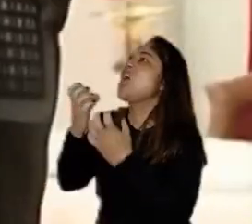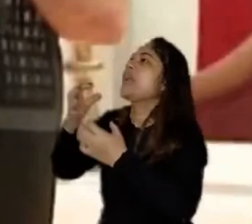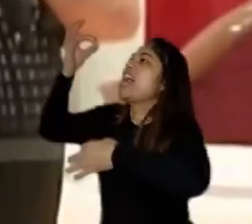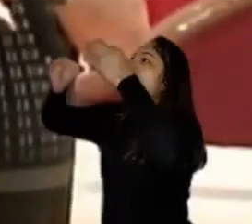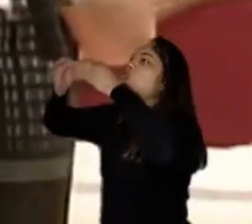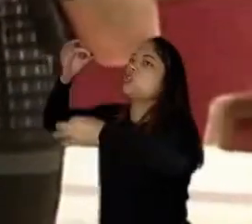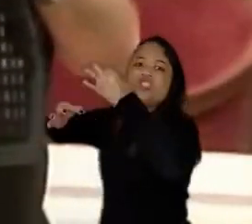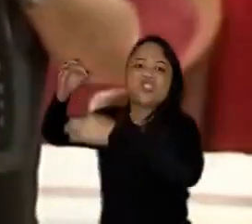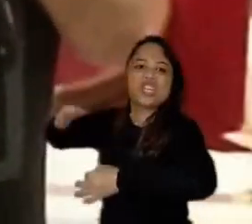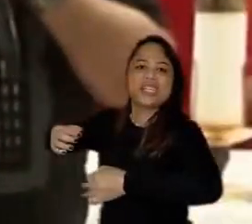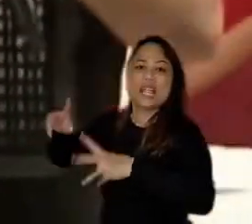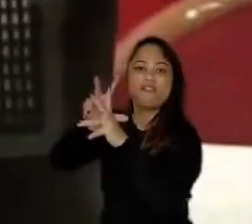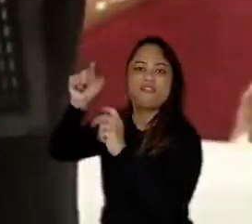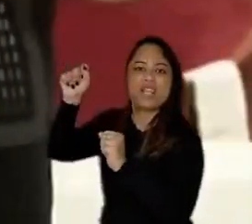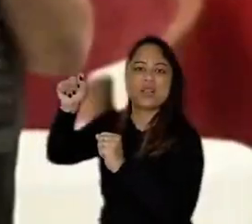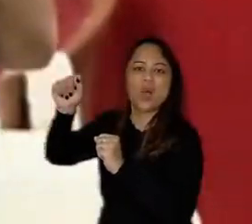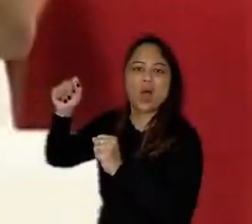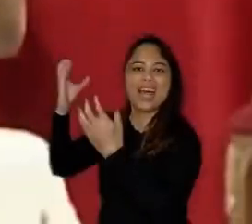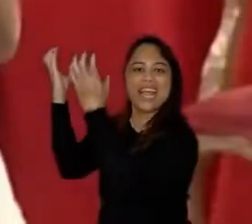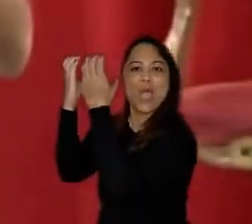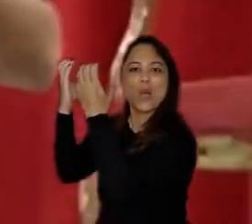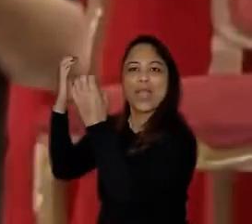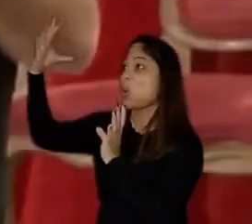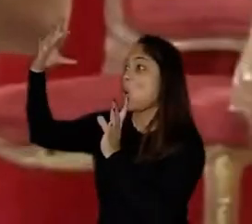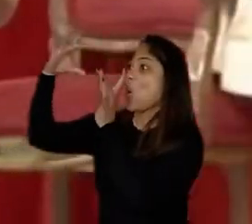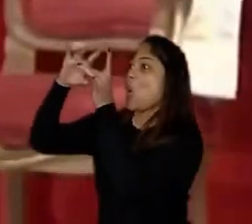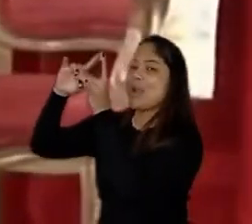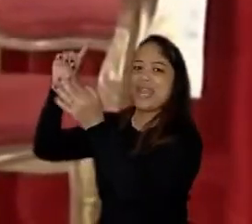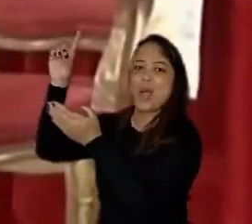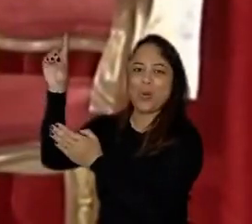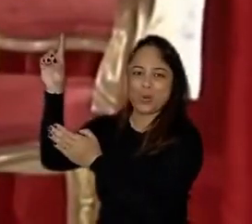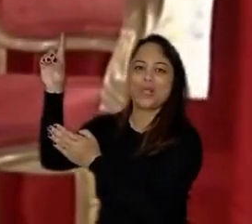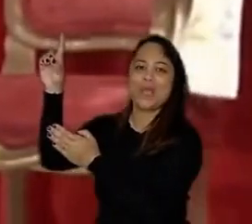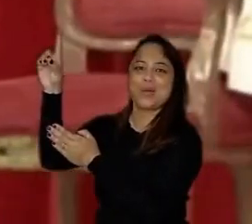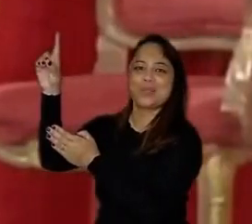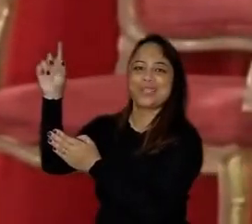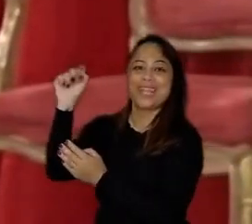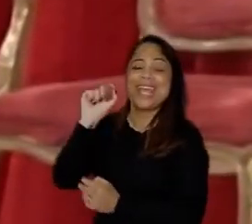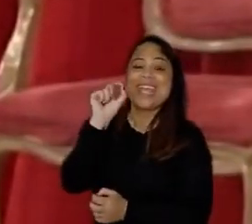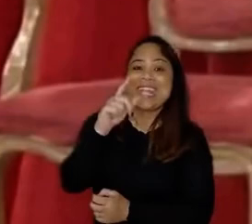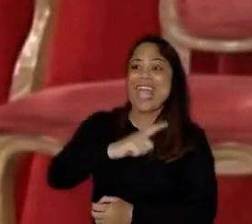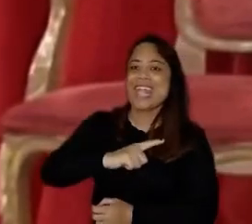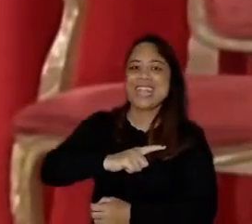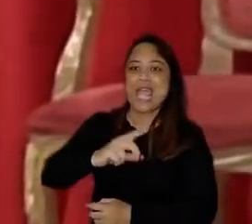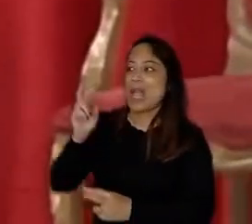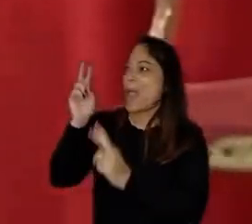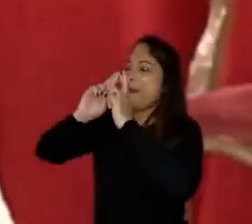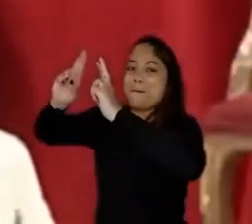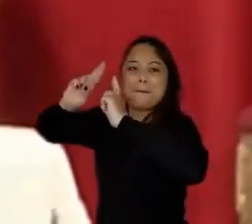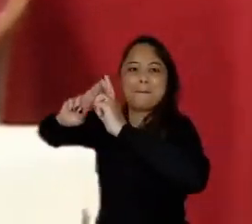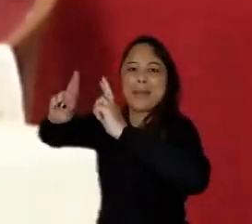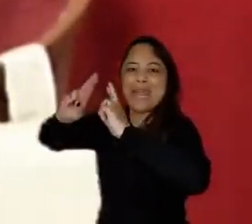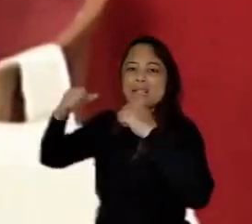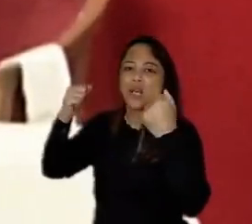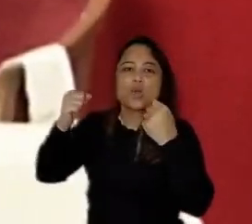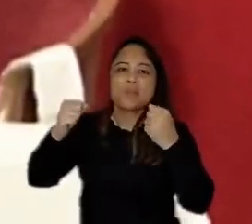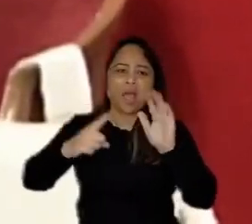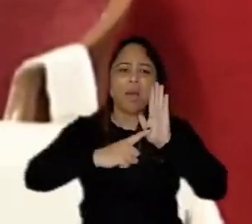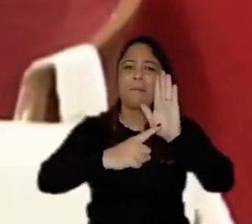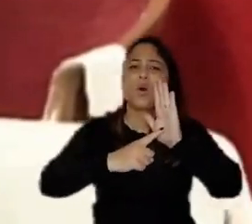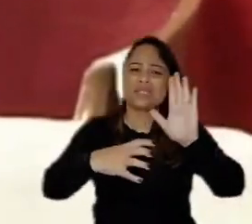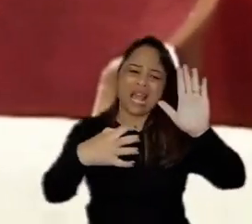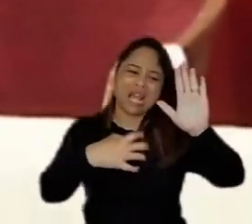estou procurando é vitória, eu estou procurando é aliança. Quem tem esperança não fica em rede social querendo